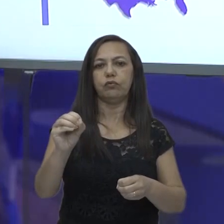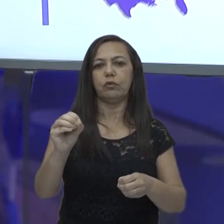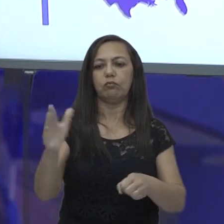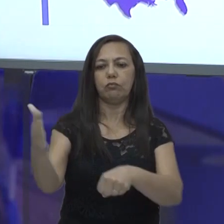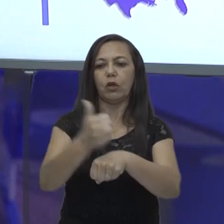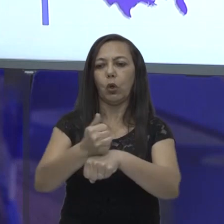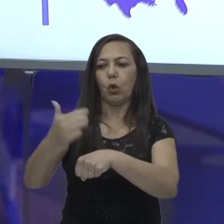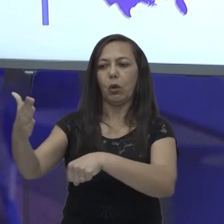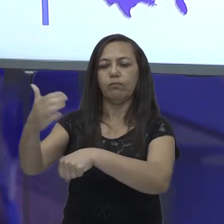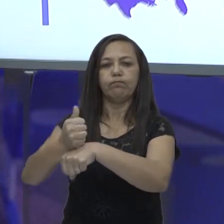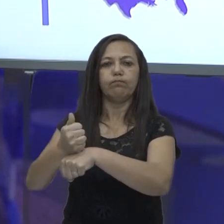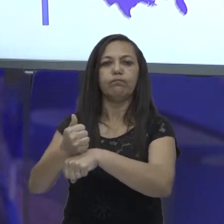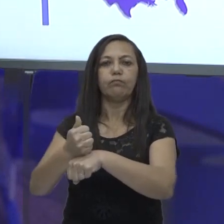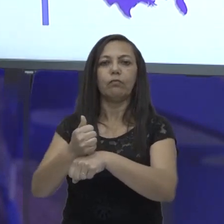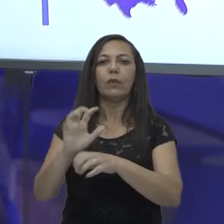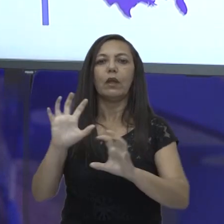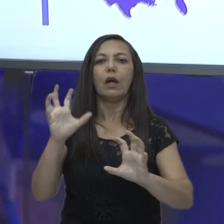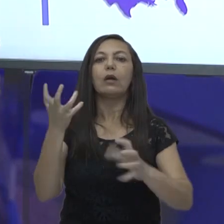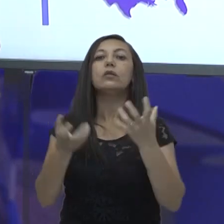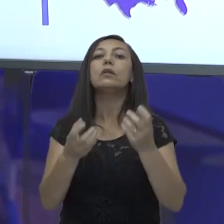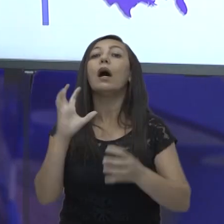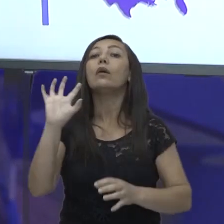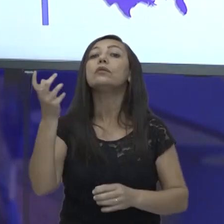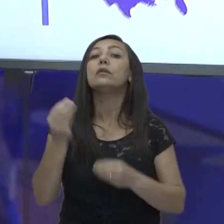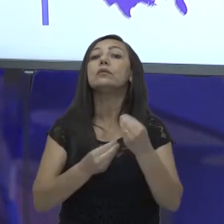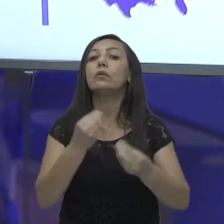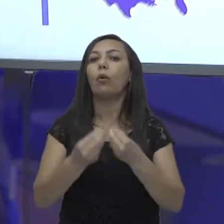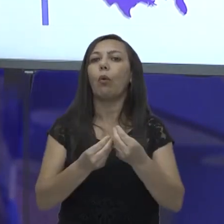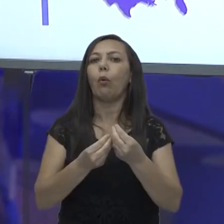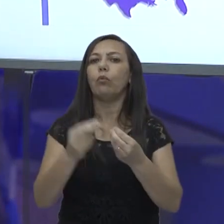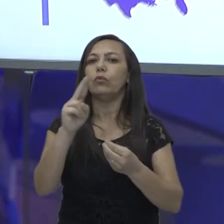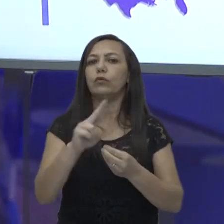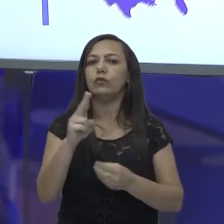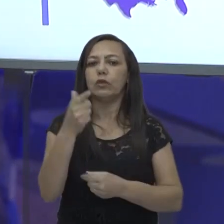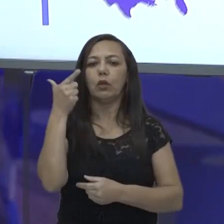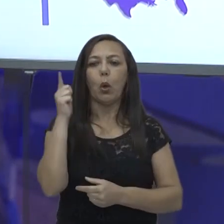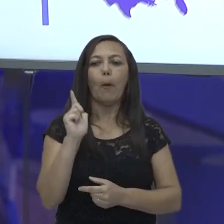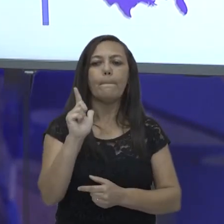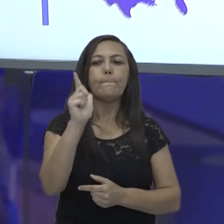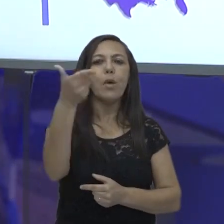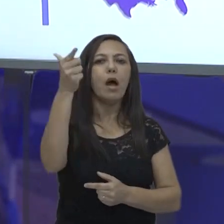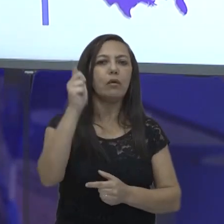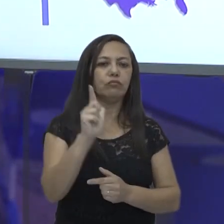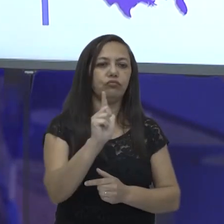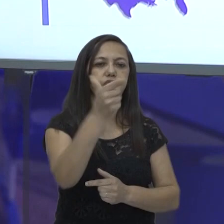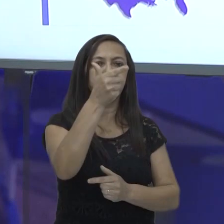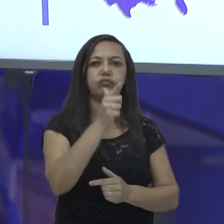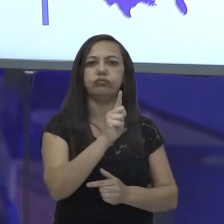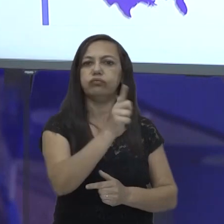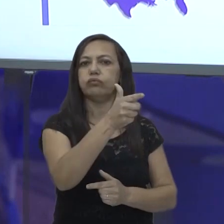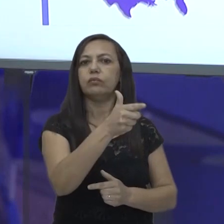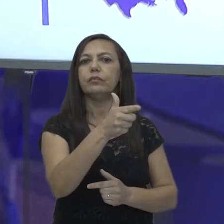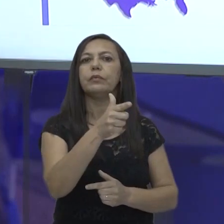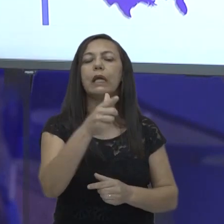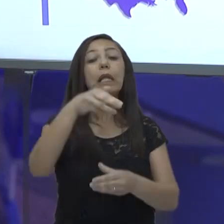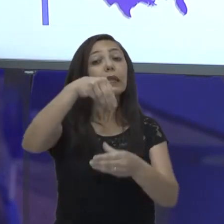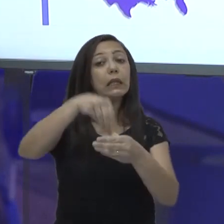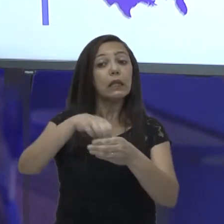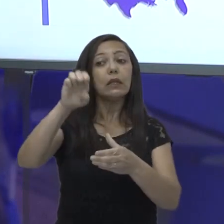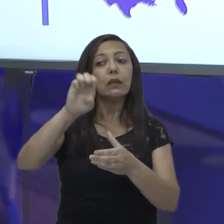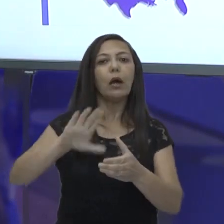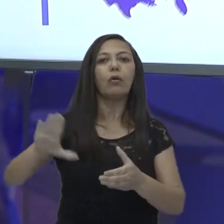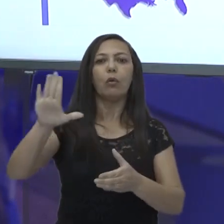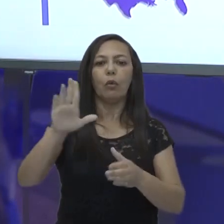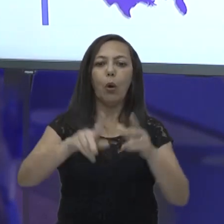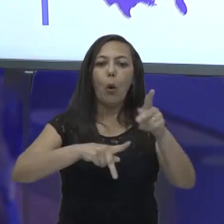disputa acontece pelo armamento bélico, a arma de fogo, tá certo? Que eles trazem da Europa. Os povos nativos